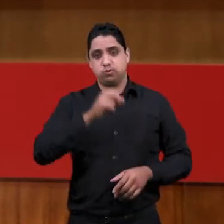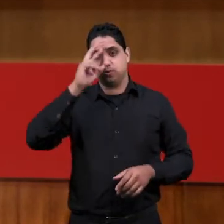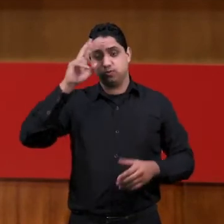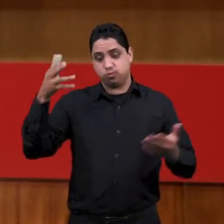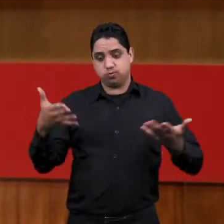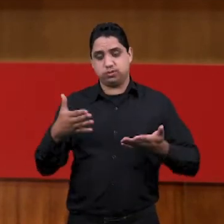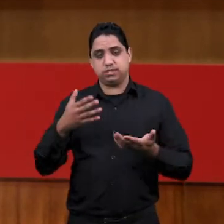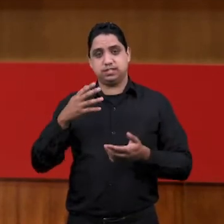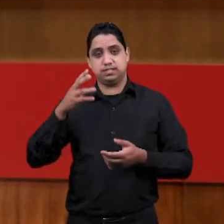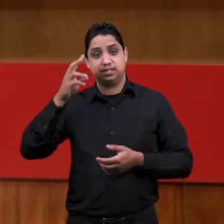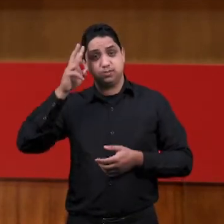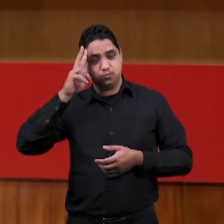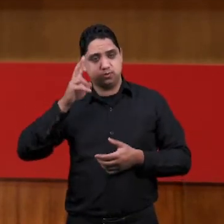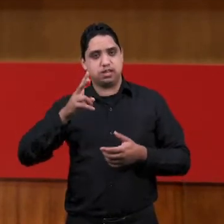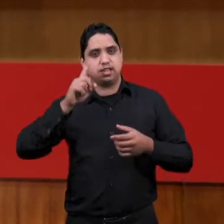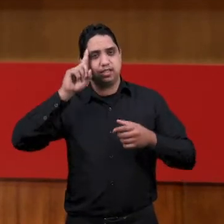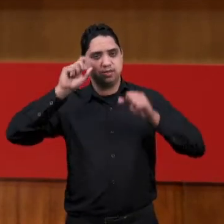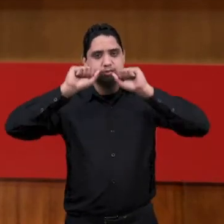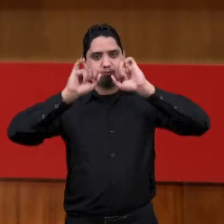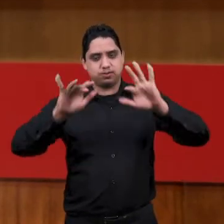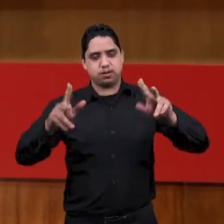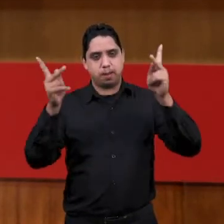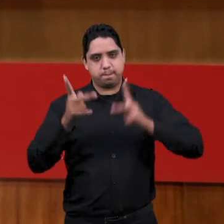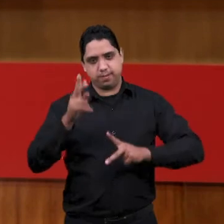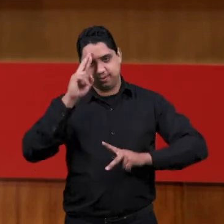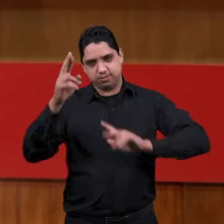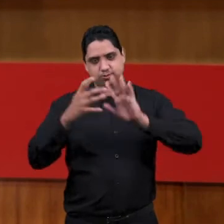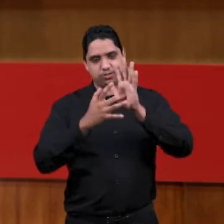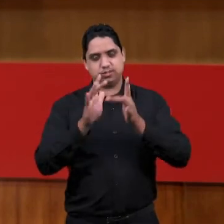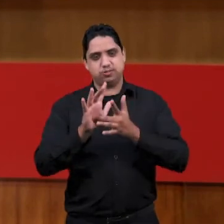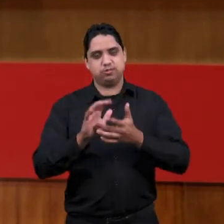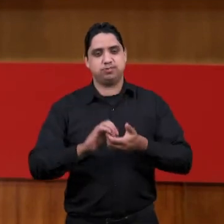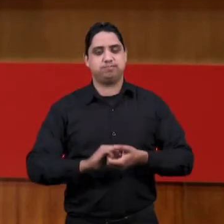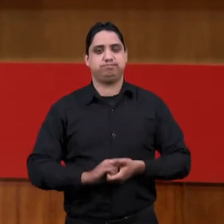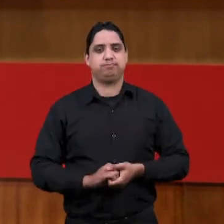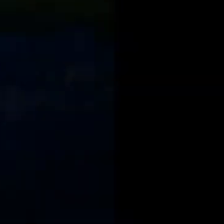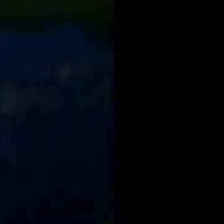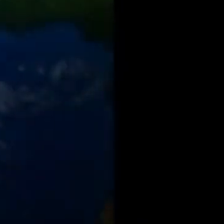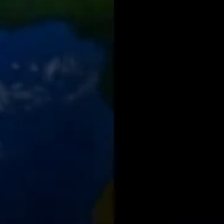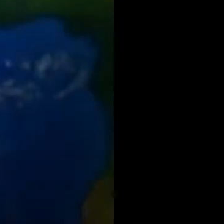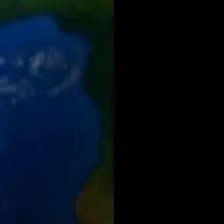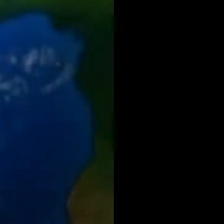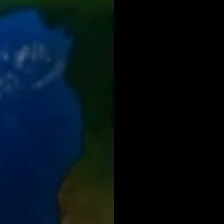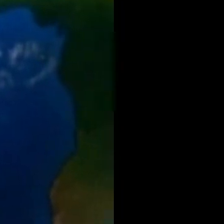nesta segunda-feira. E que Deus abençoe a todos com a paz do Senhor Jesus.